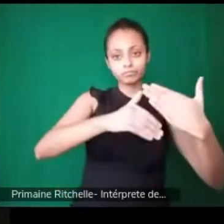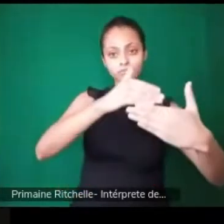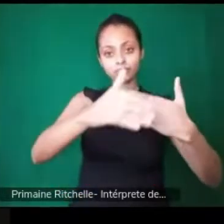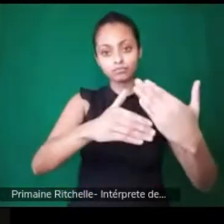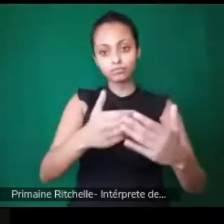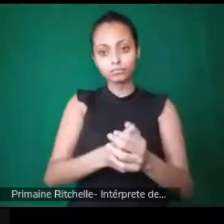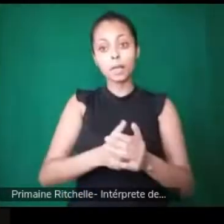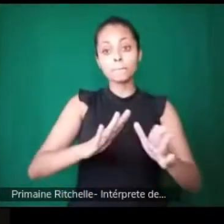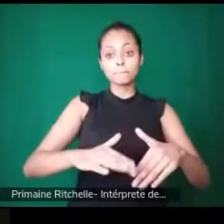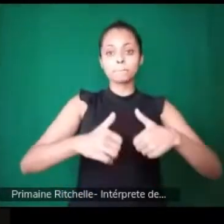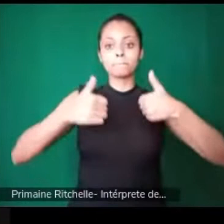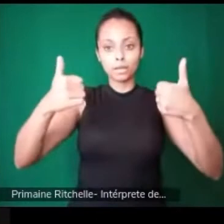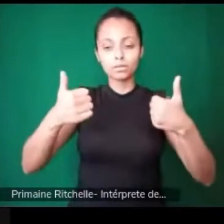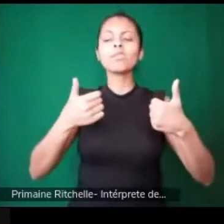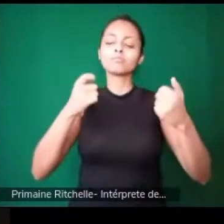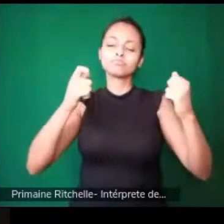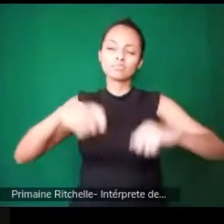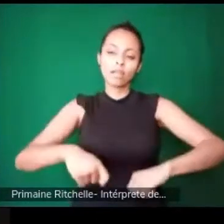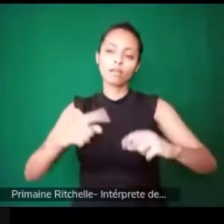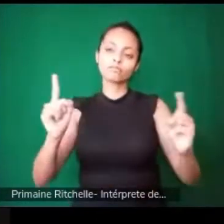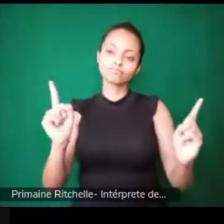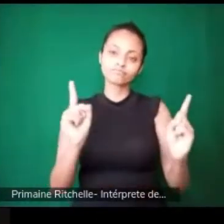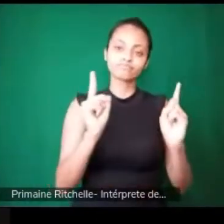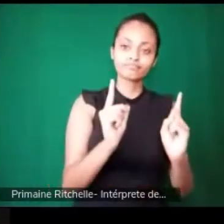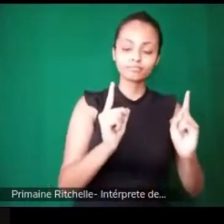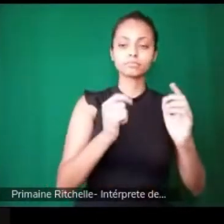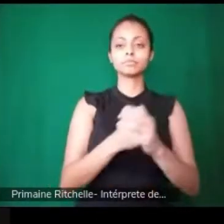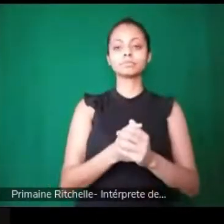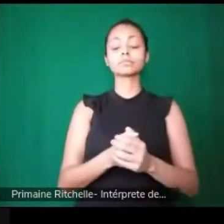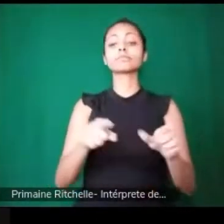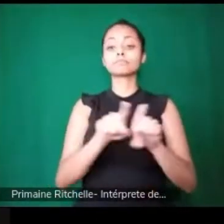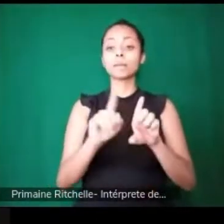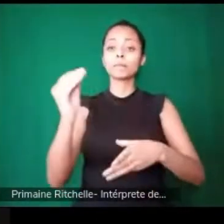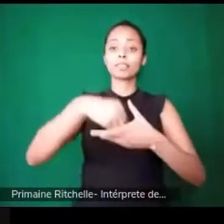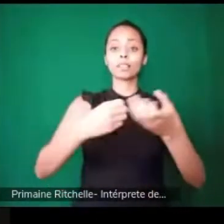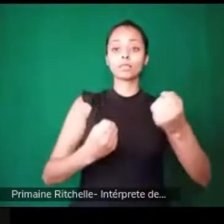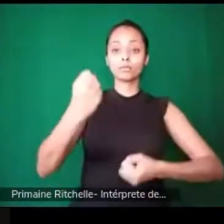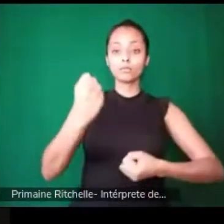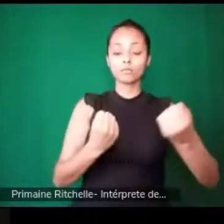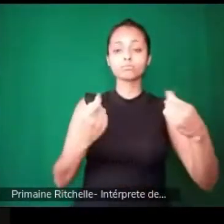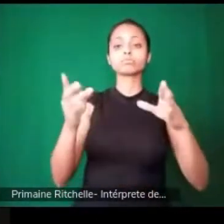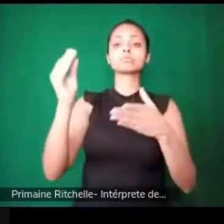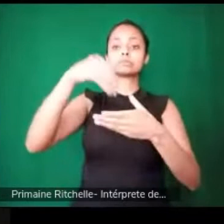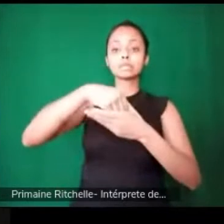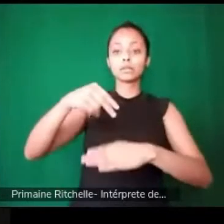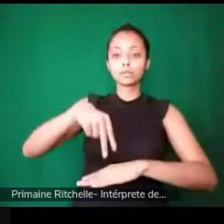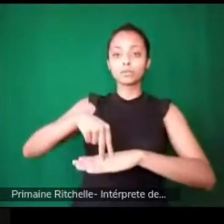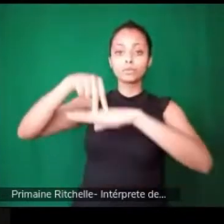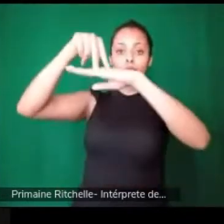melhorem, né, em todos os ambientes, né, inclusive nos veículos e elevadores, né. Isso aí vai ser sempre dentro do possível,